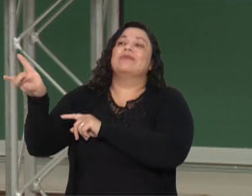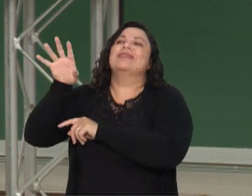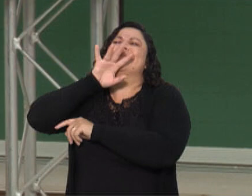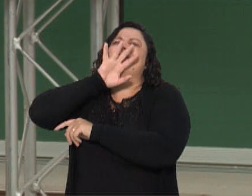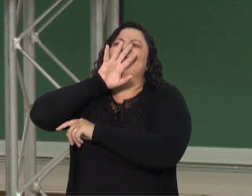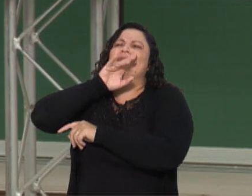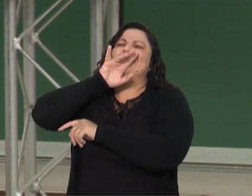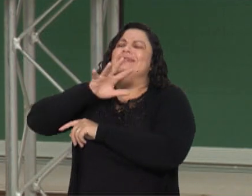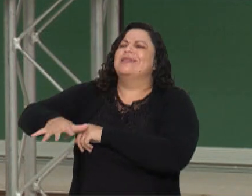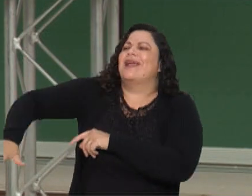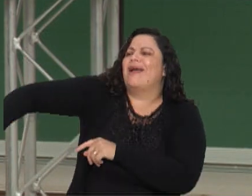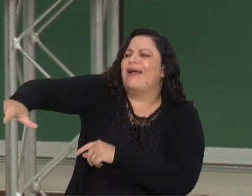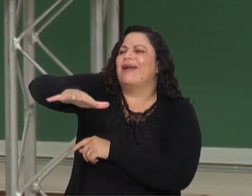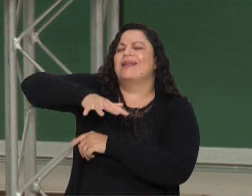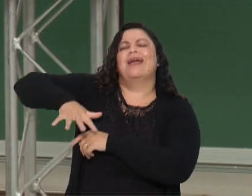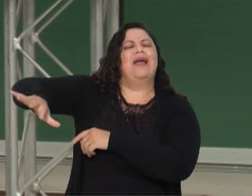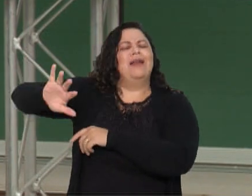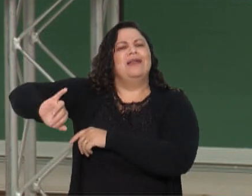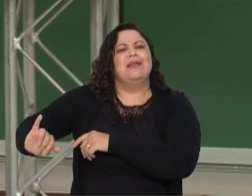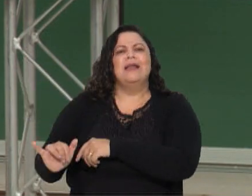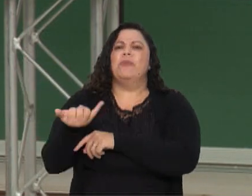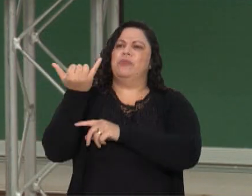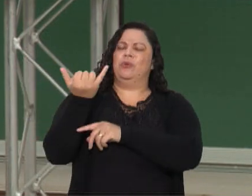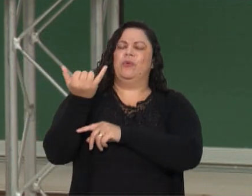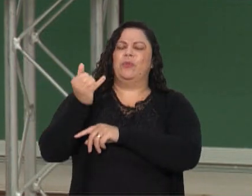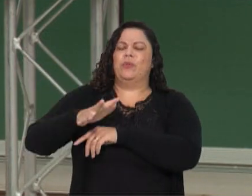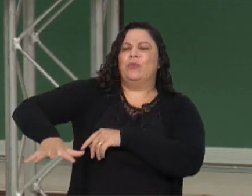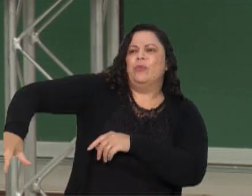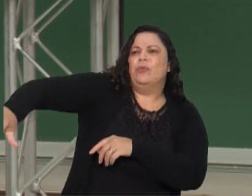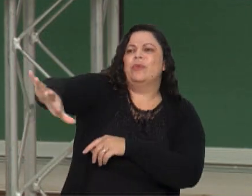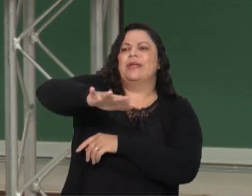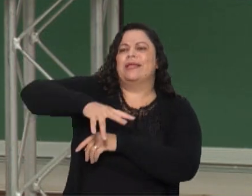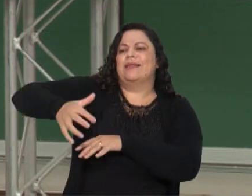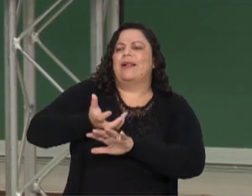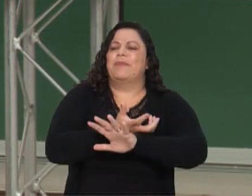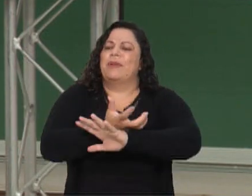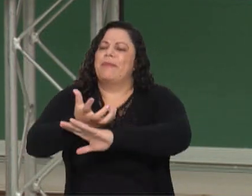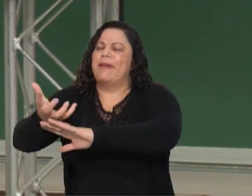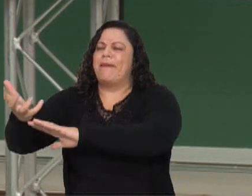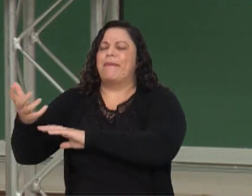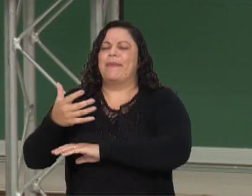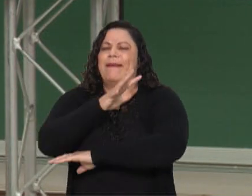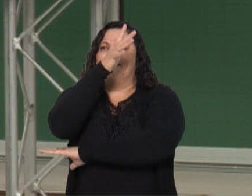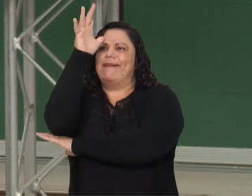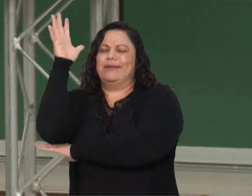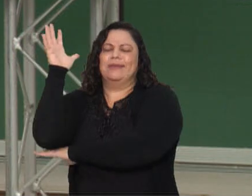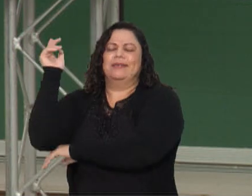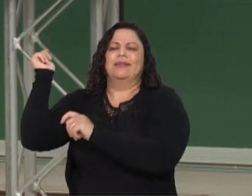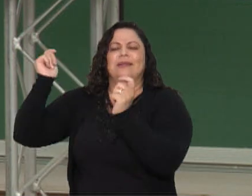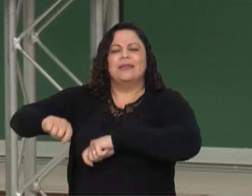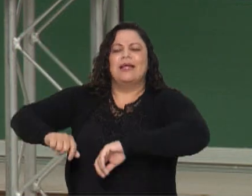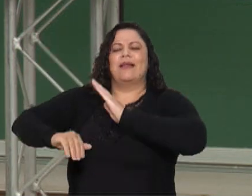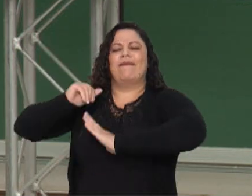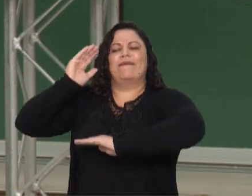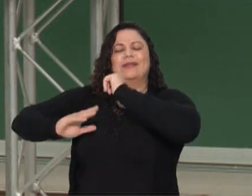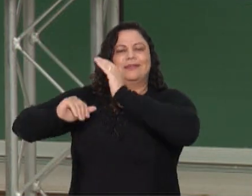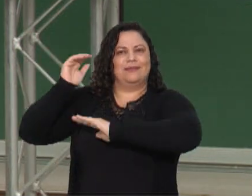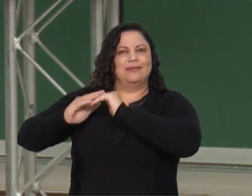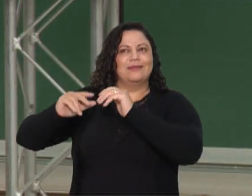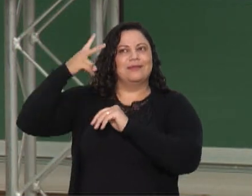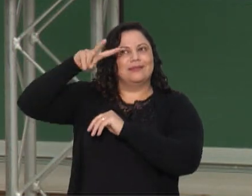ao máximo, né, o ambiente ali em que ela vai ser construída, certo? Lembrou certinho? Muito